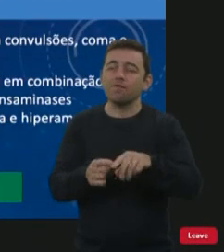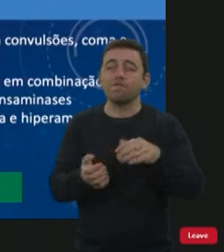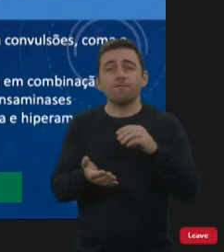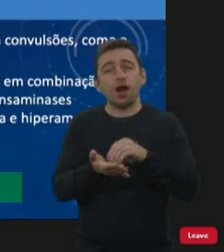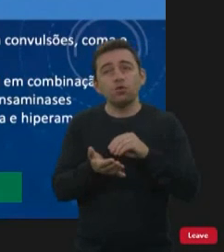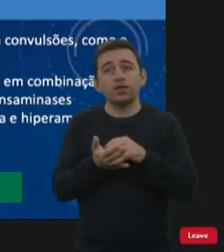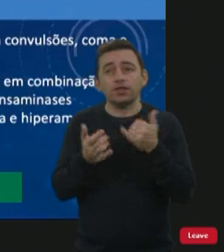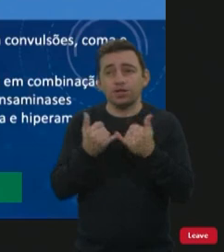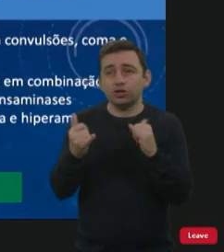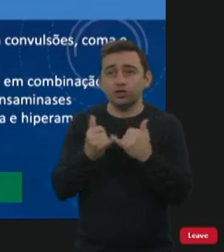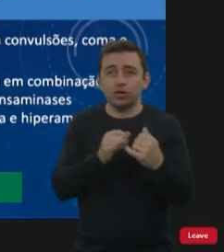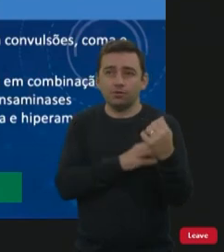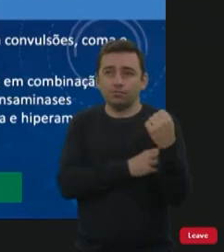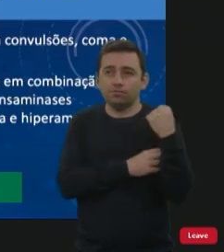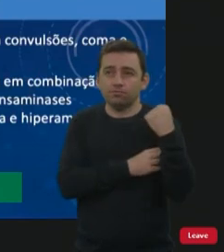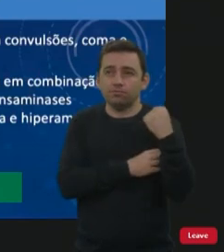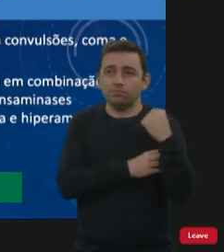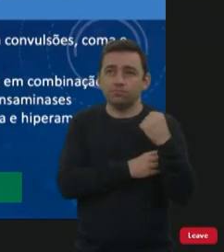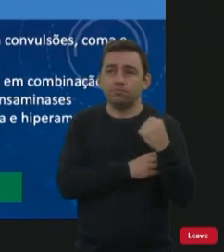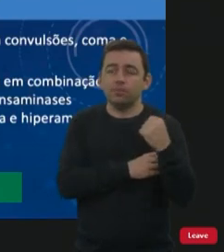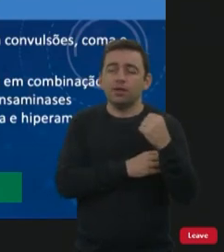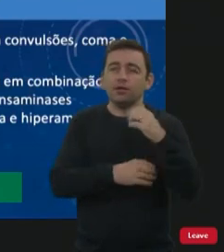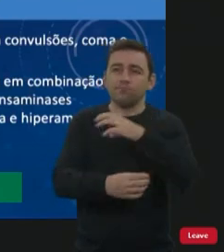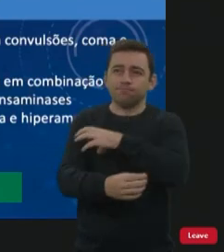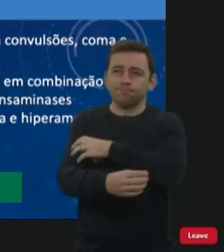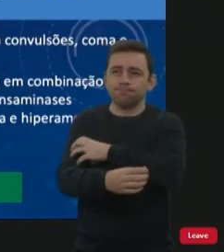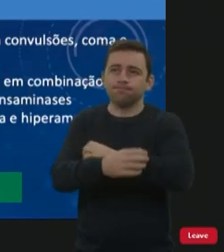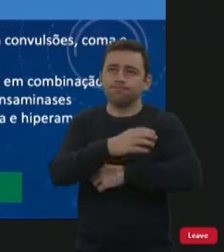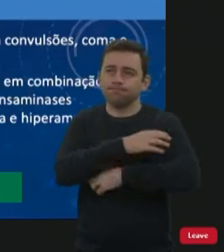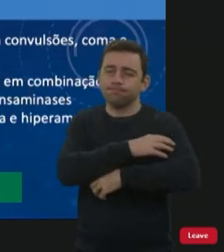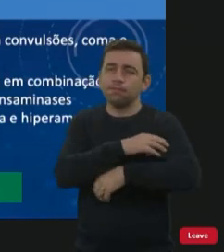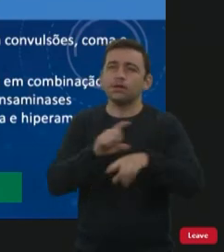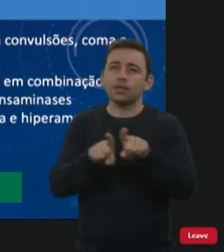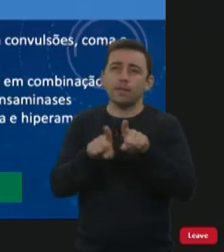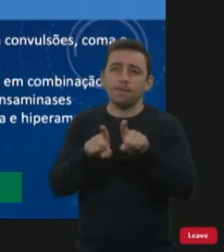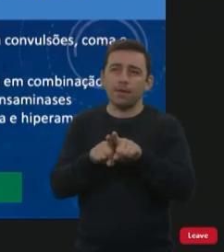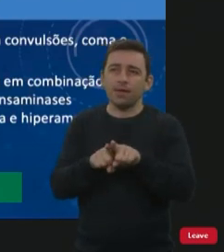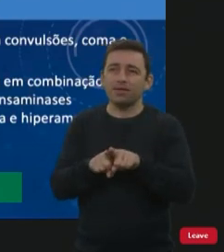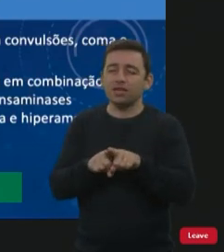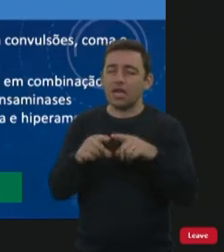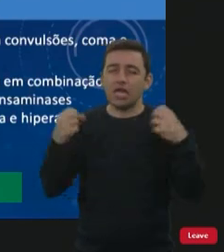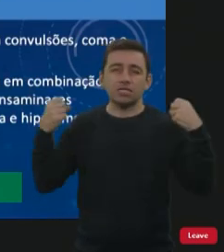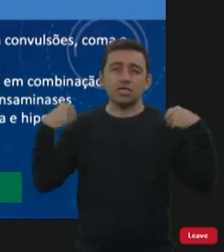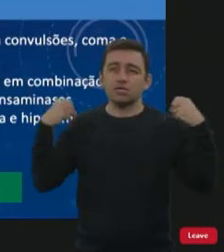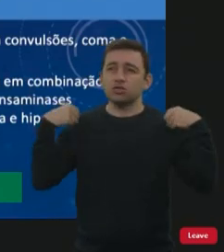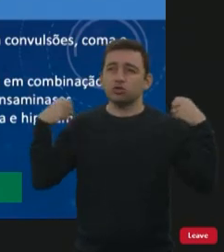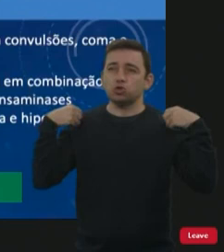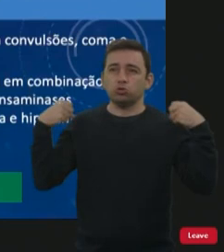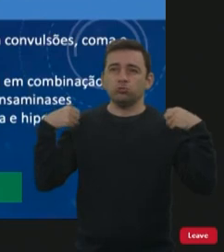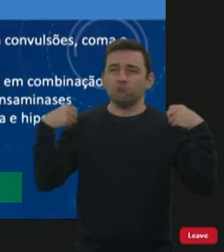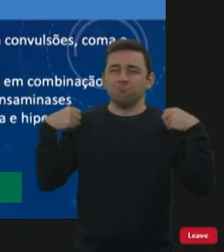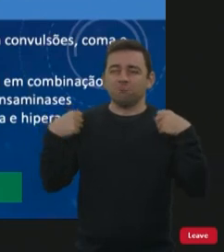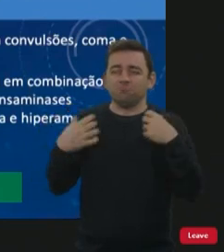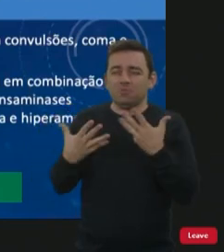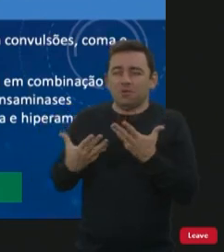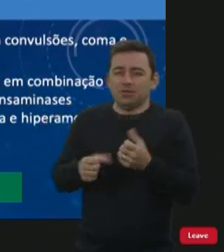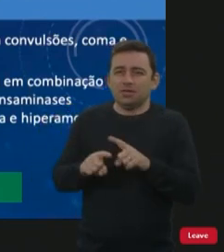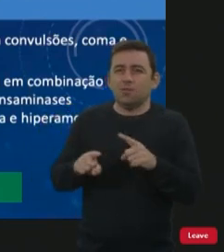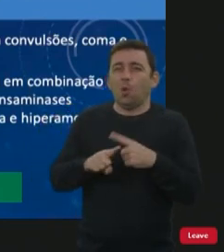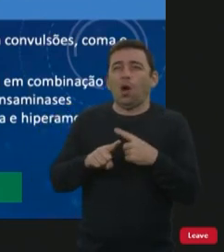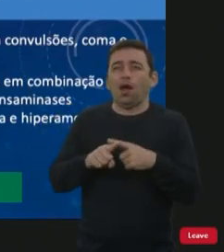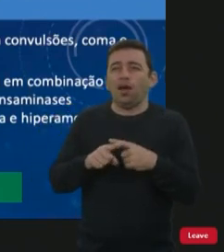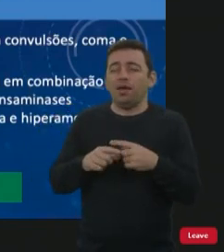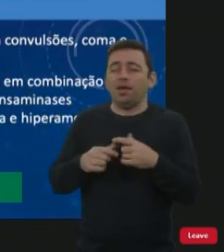para o músculo contrair e relaxar, né, intolerância a exercício é muito frequente, porque quando eu demando mais